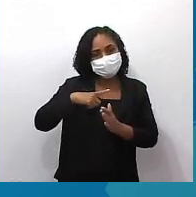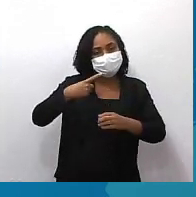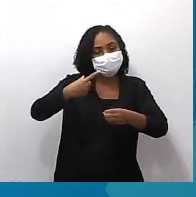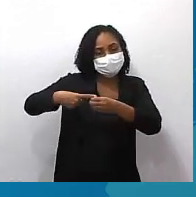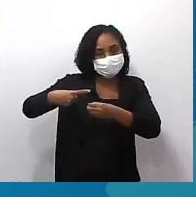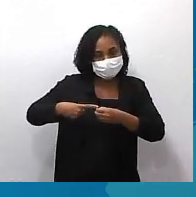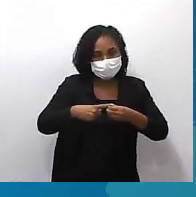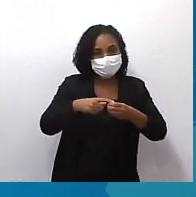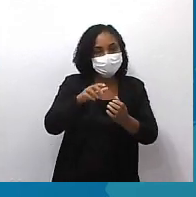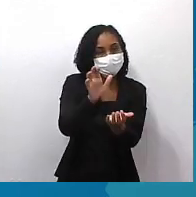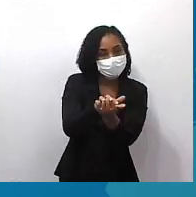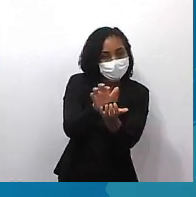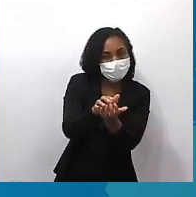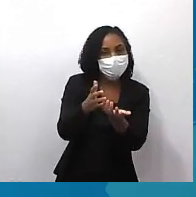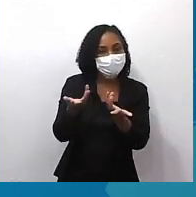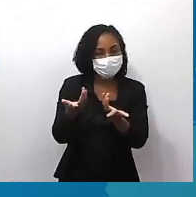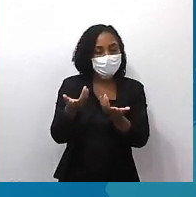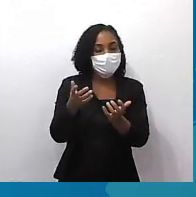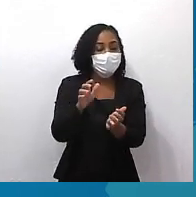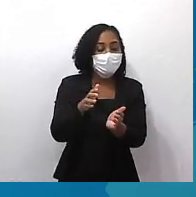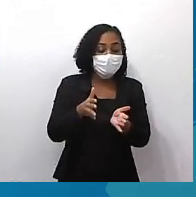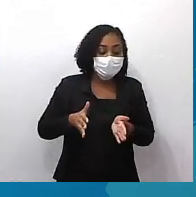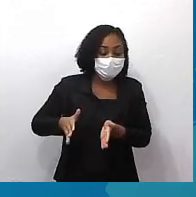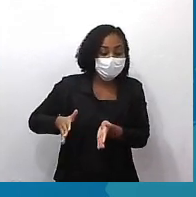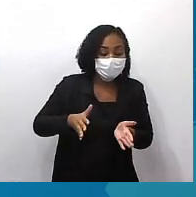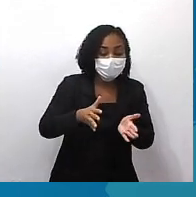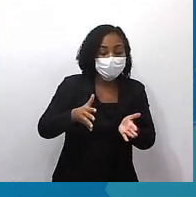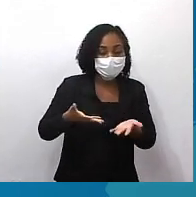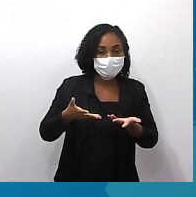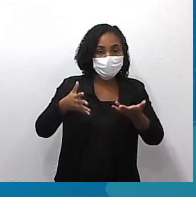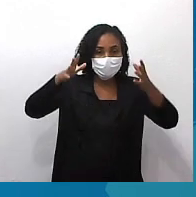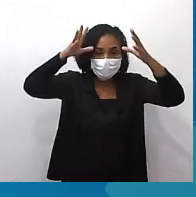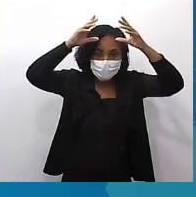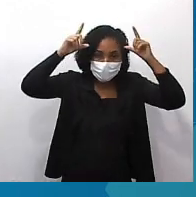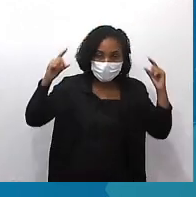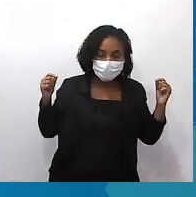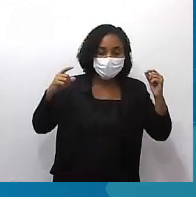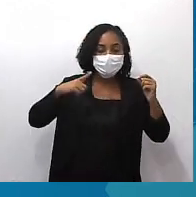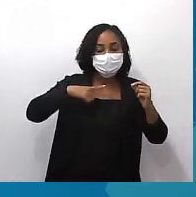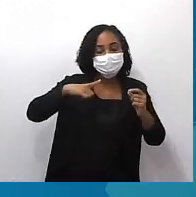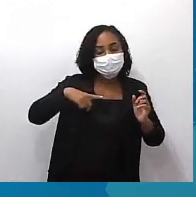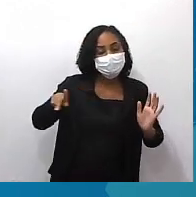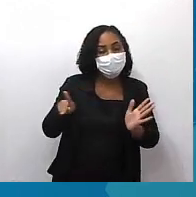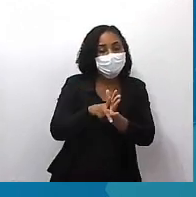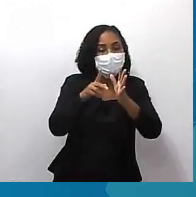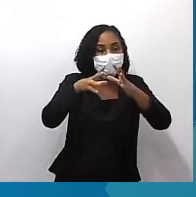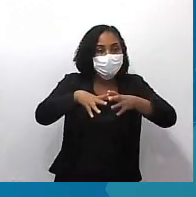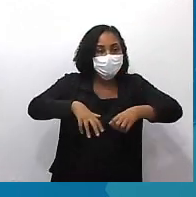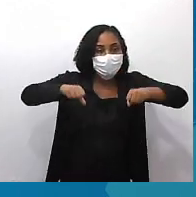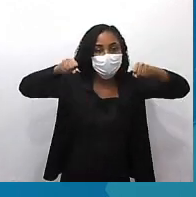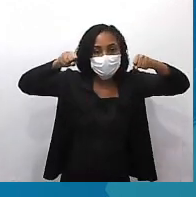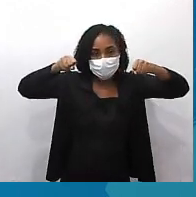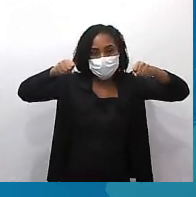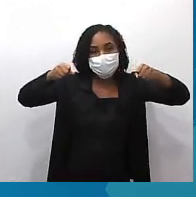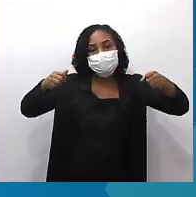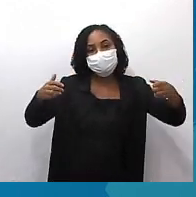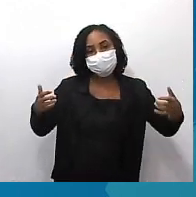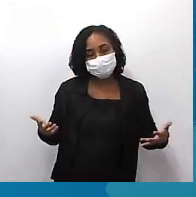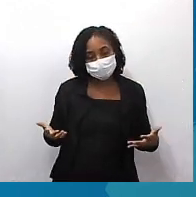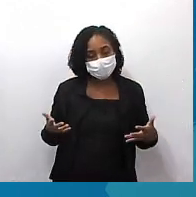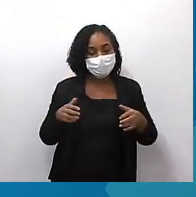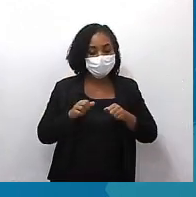de Pernambuco, né? Os rios sertanejos, que no período mais seco eles vão simplesmente ser evaporados. Então eles